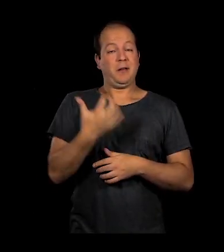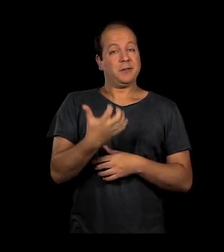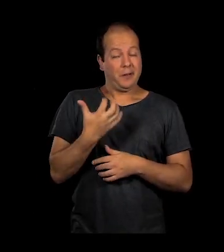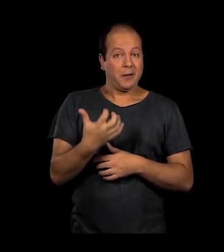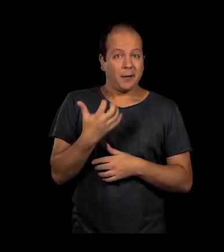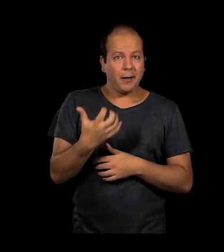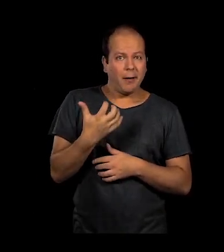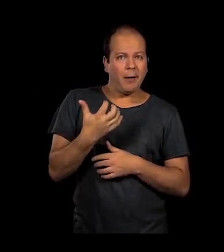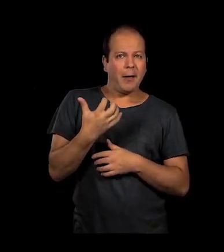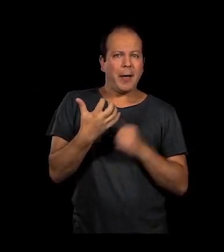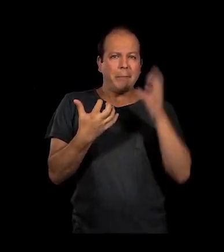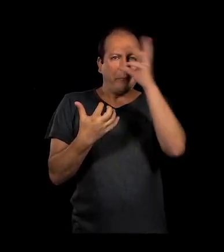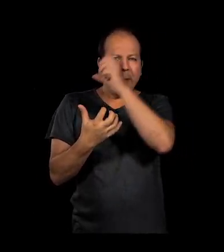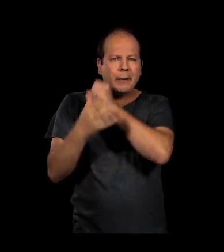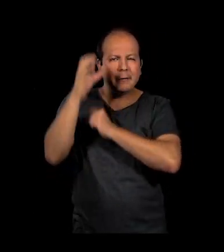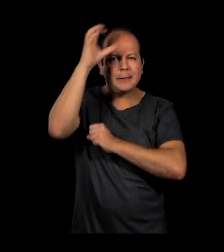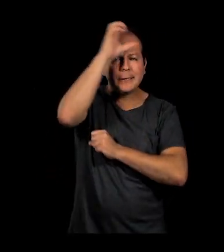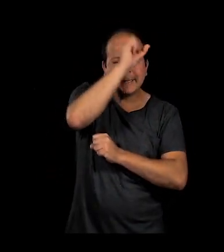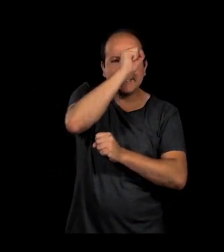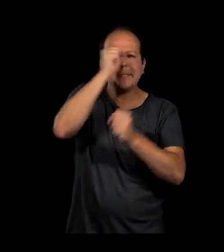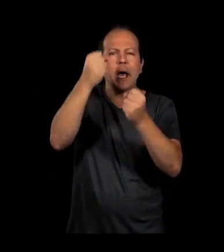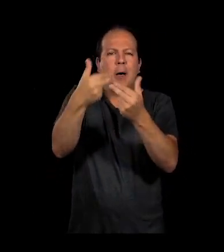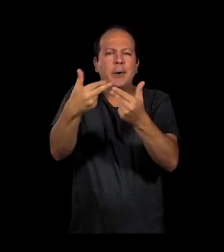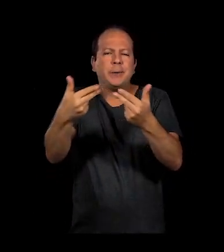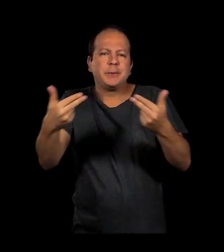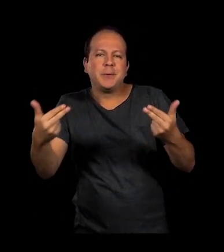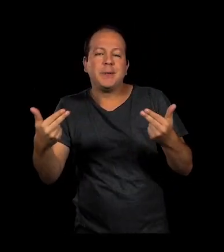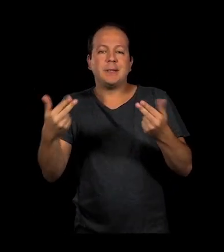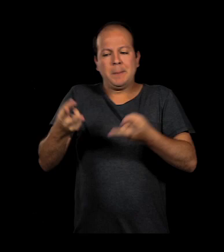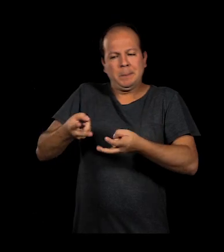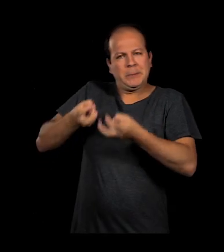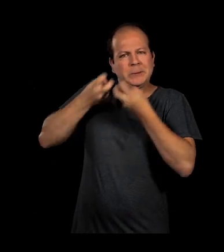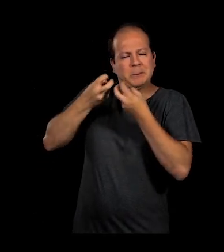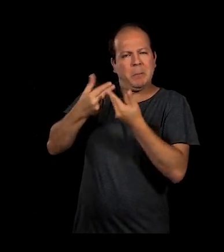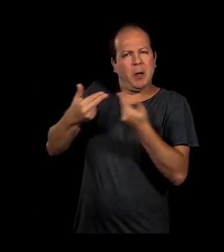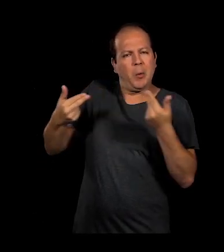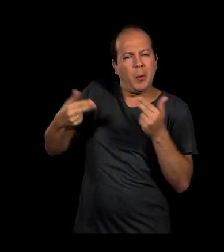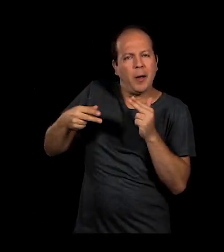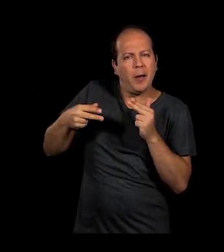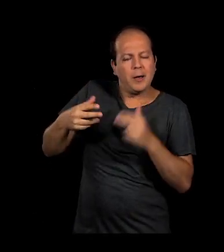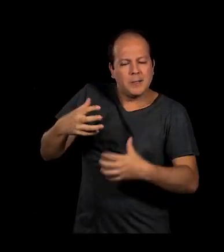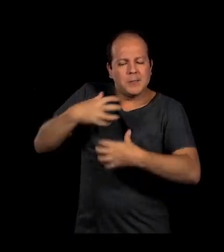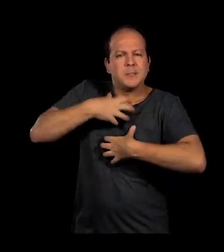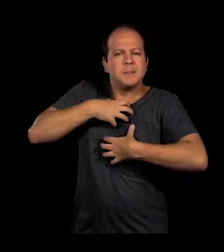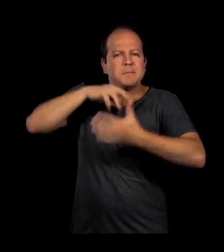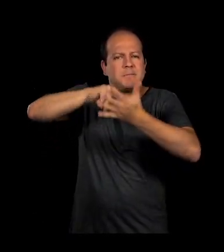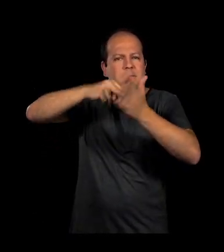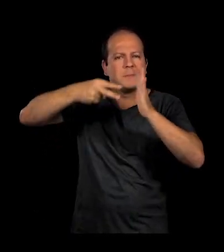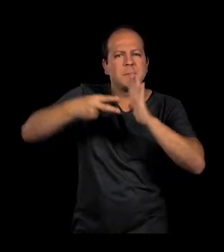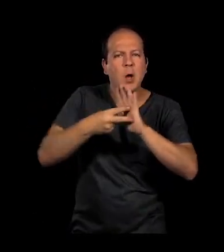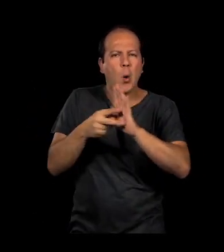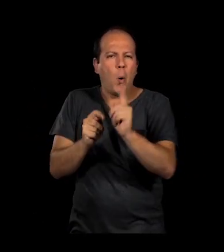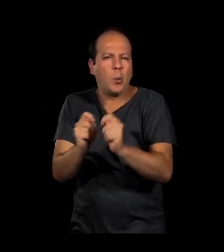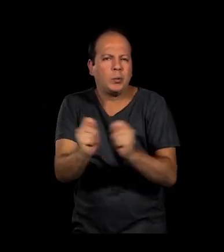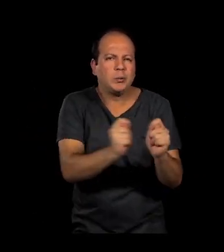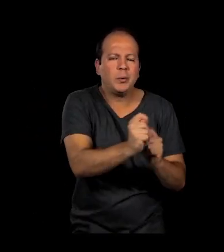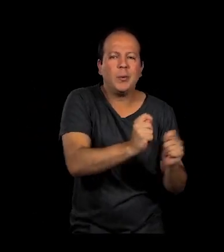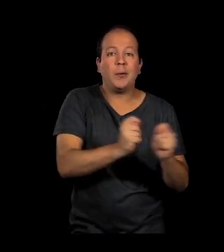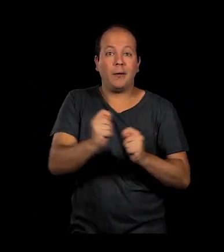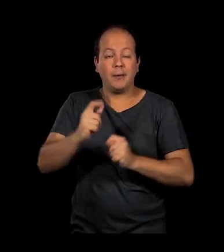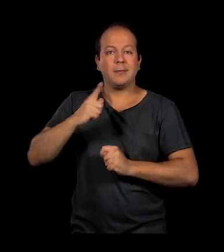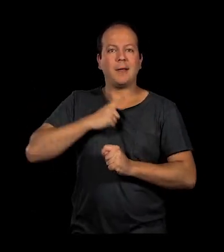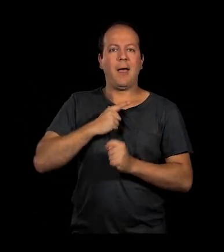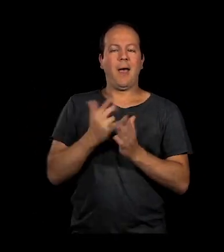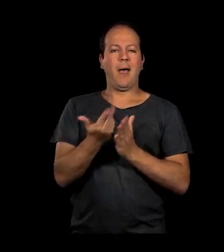aprender as coisas a capturar as coisas dá sentido ter controle então